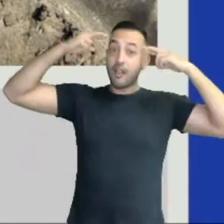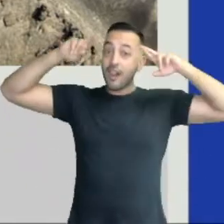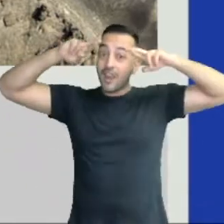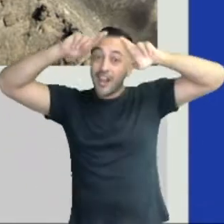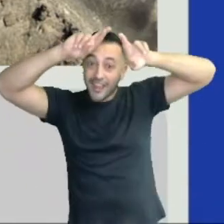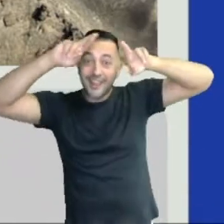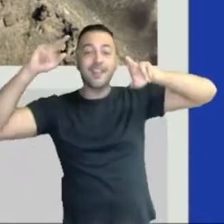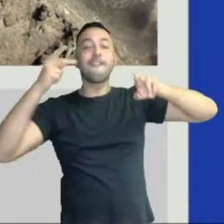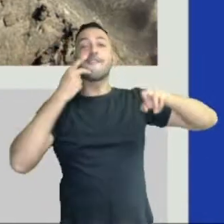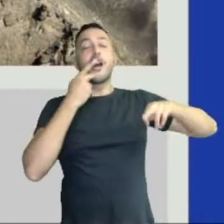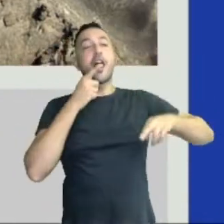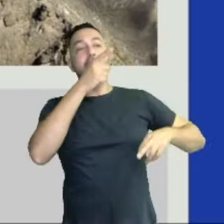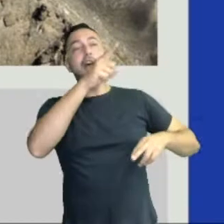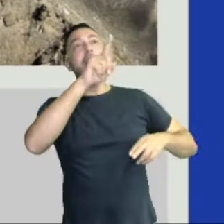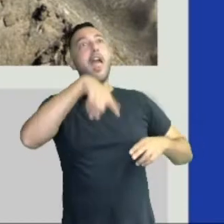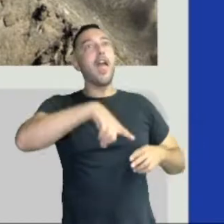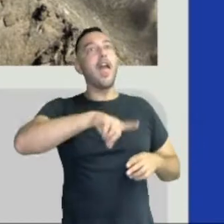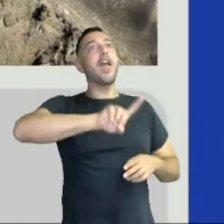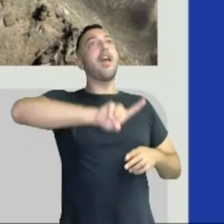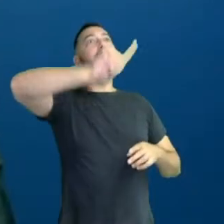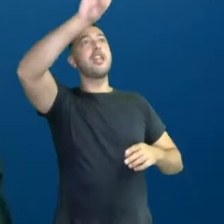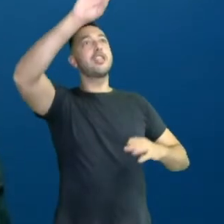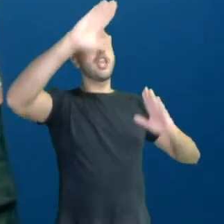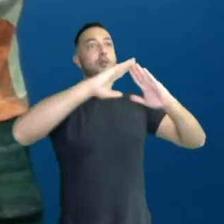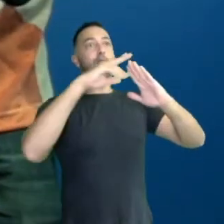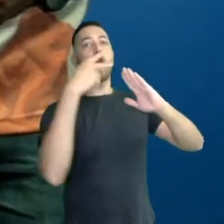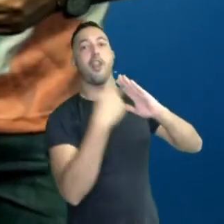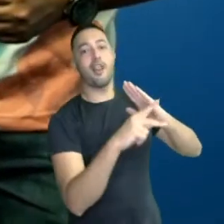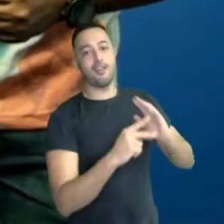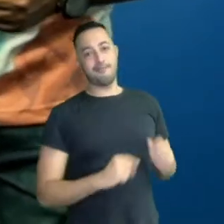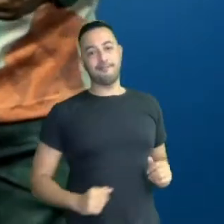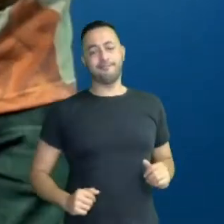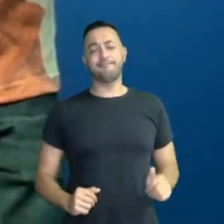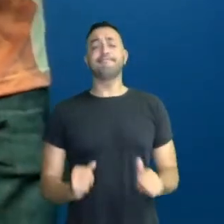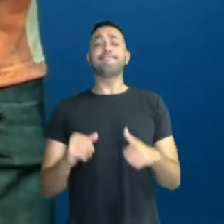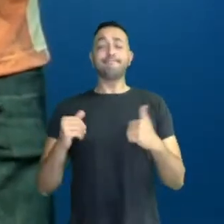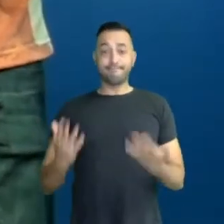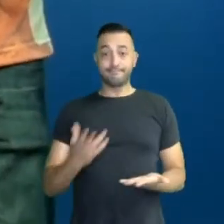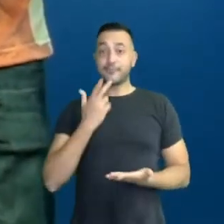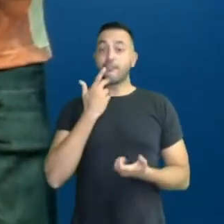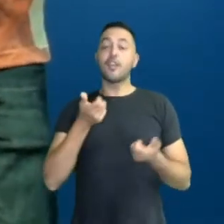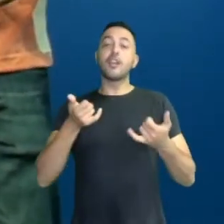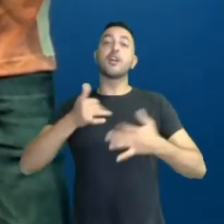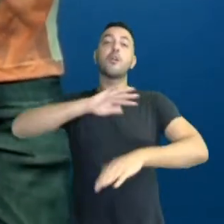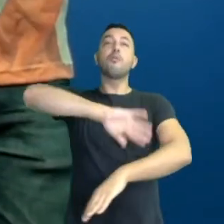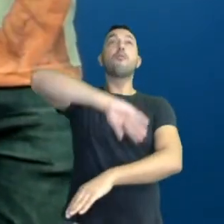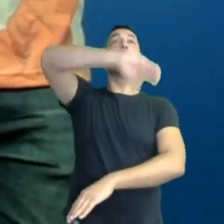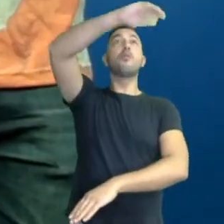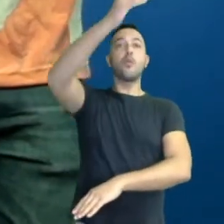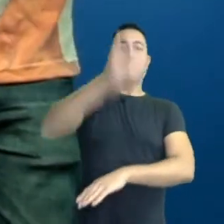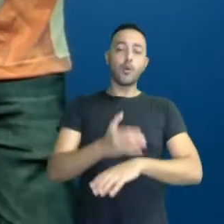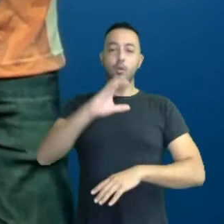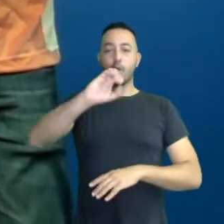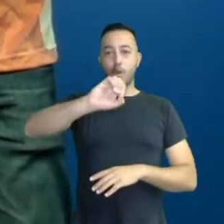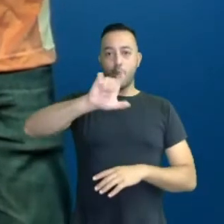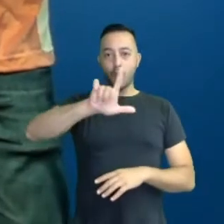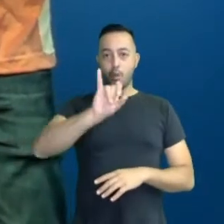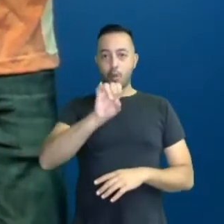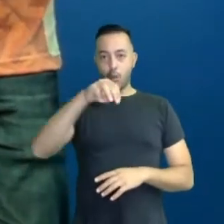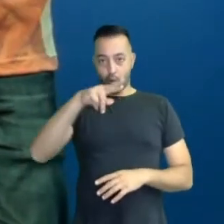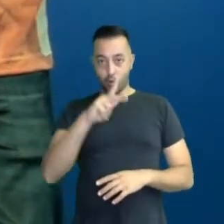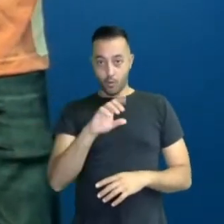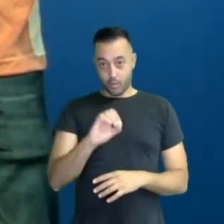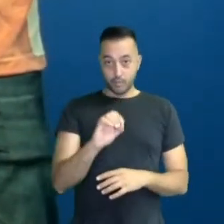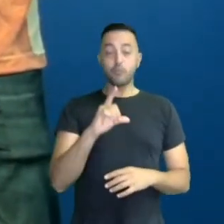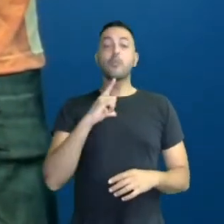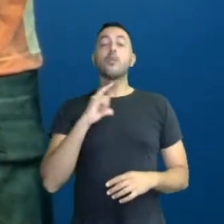o lugar onde os deuses moravam. Quando nós falamos do Monte Olimpo, a gente automaticamente